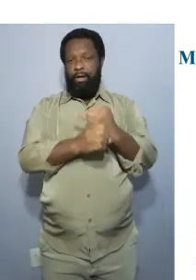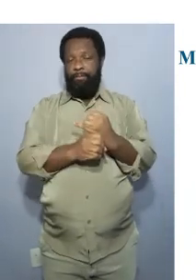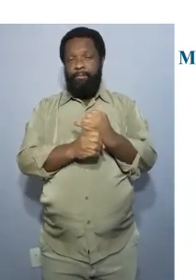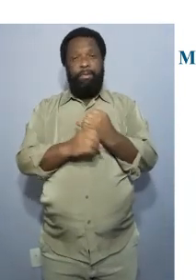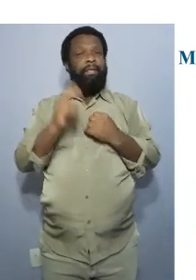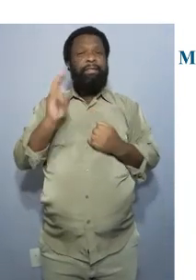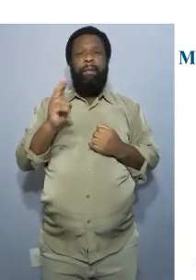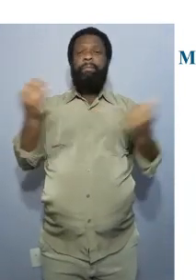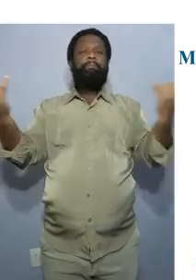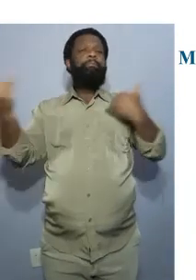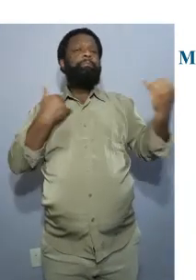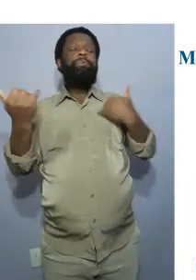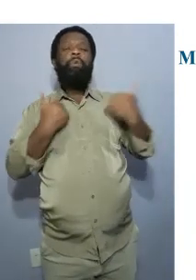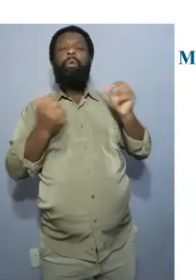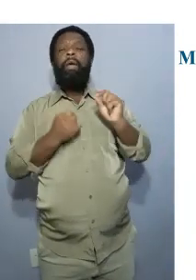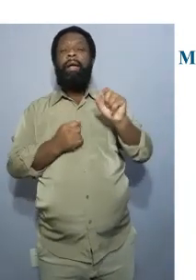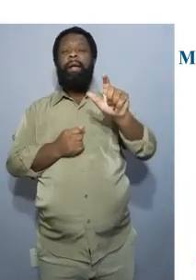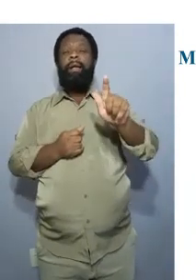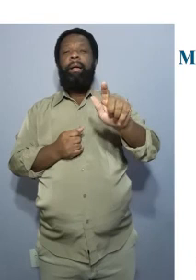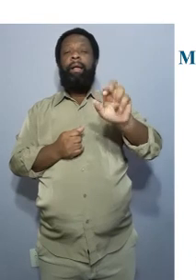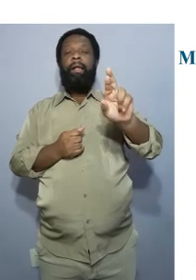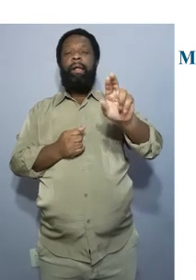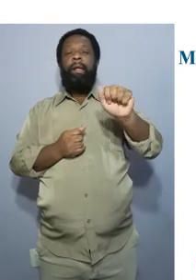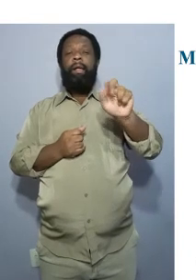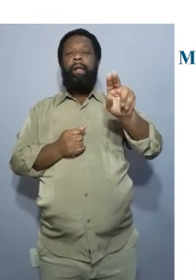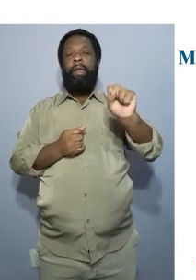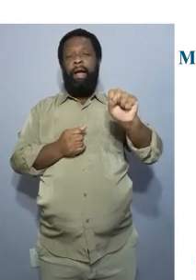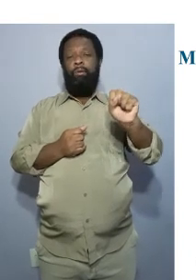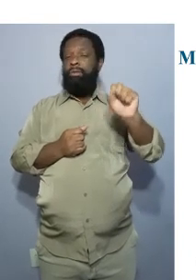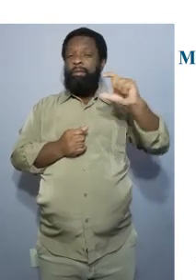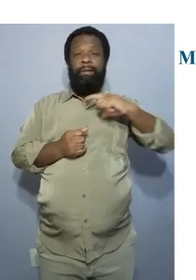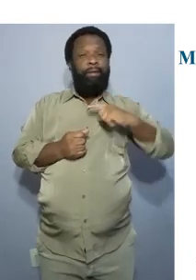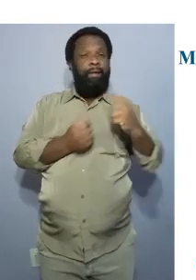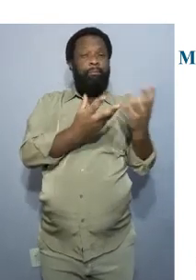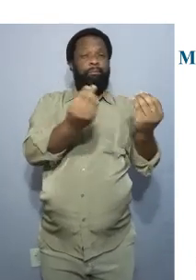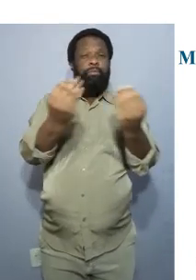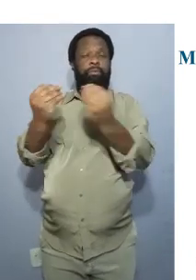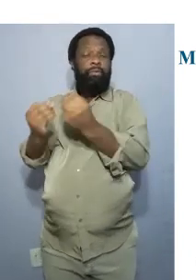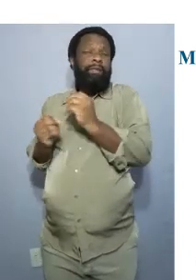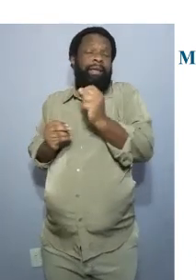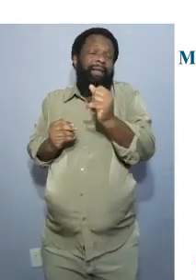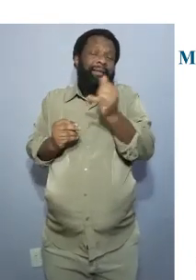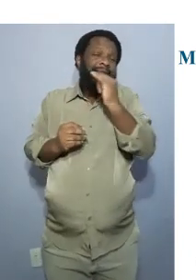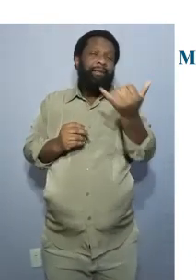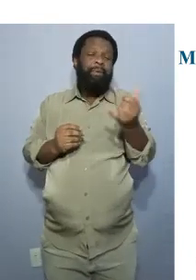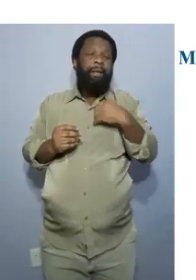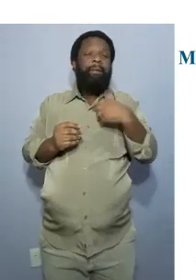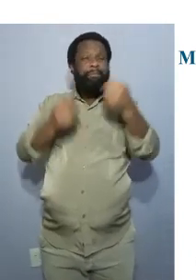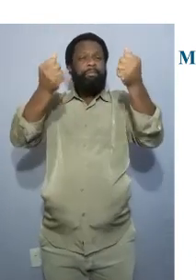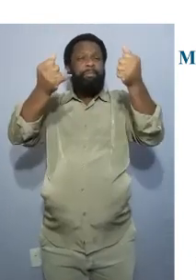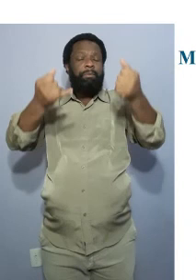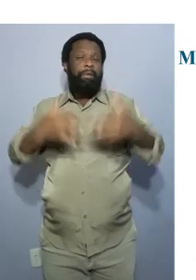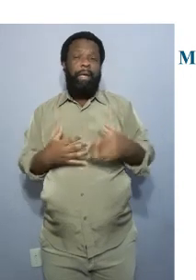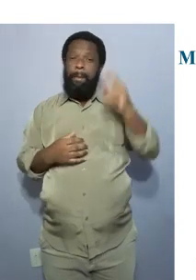gente costuma ouvir muito comumente sobre graus. É uma coisa que a gente tem ali muito. O sentimento é muito mais